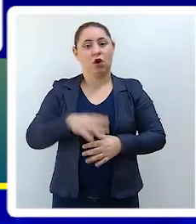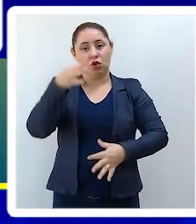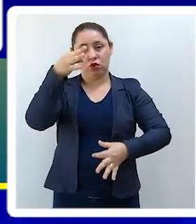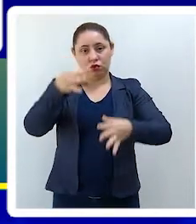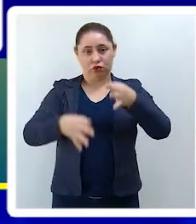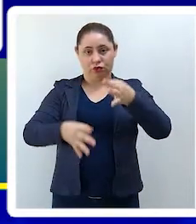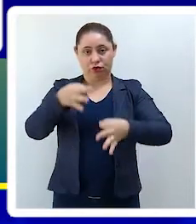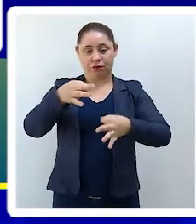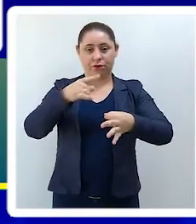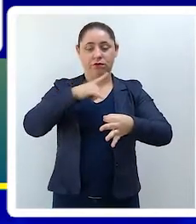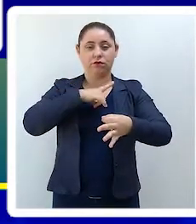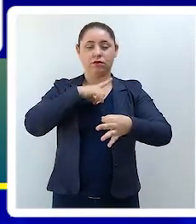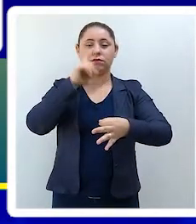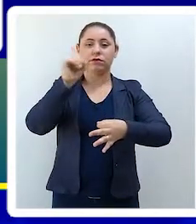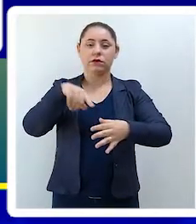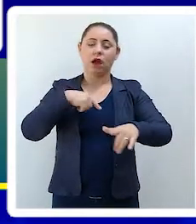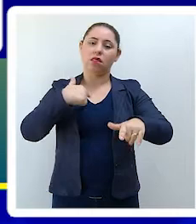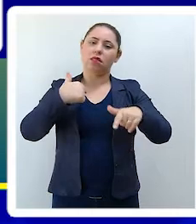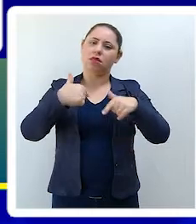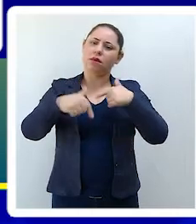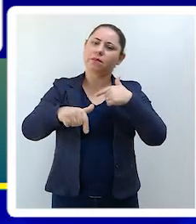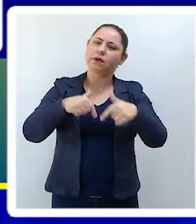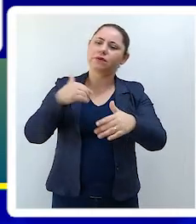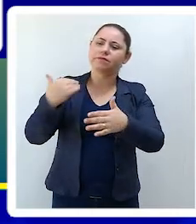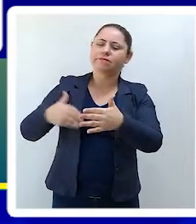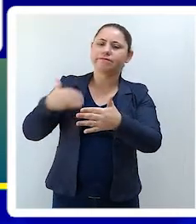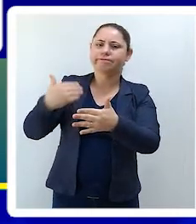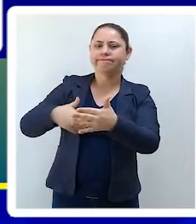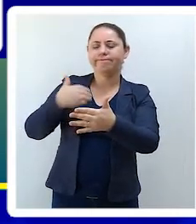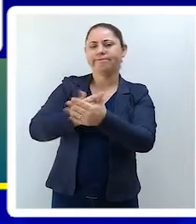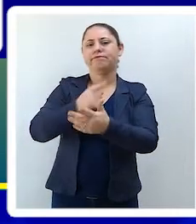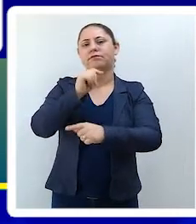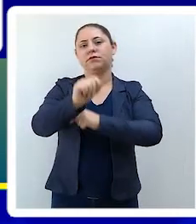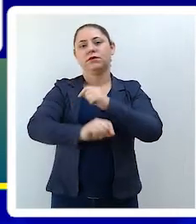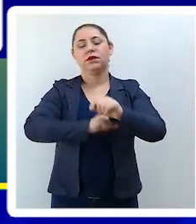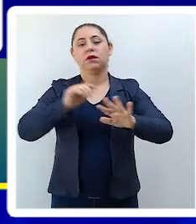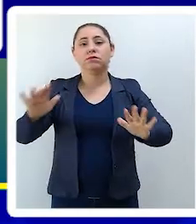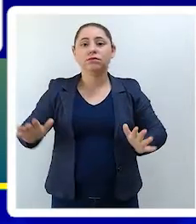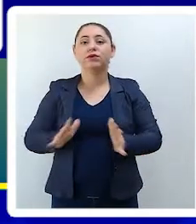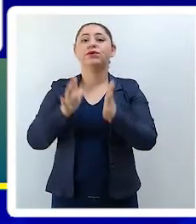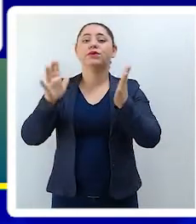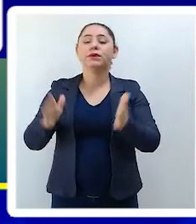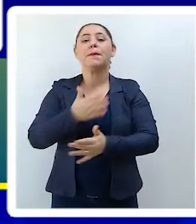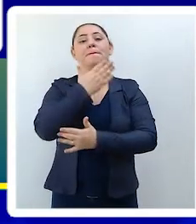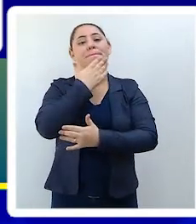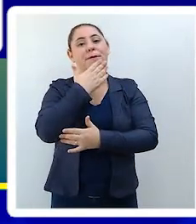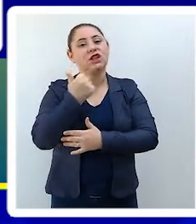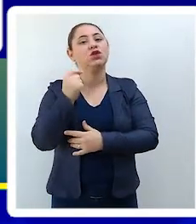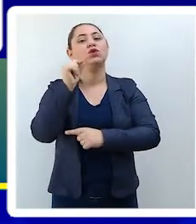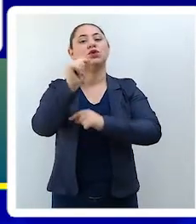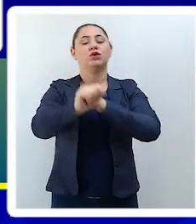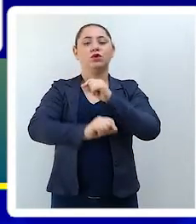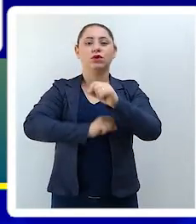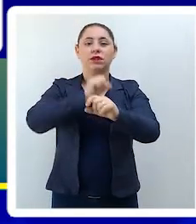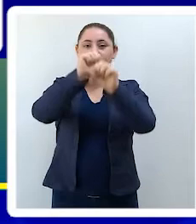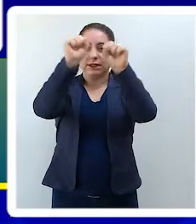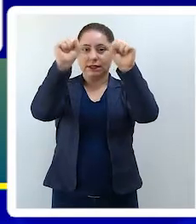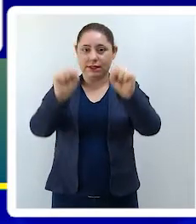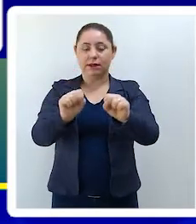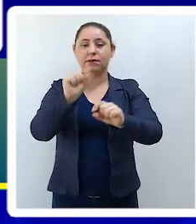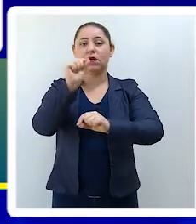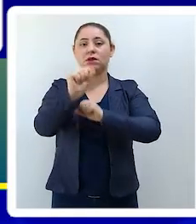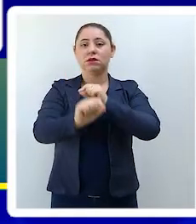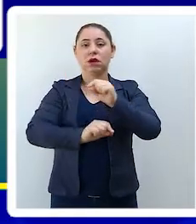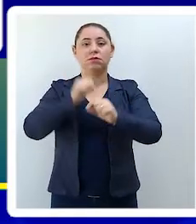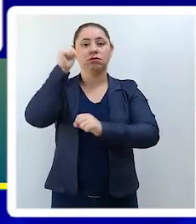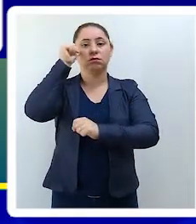o Poder Judiciário, ele tem trabalhado no sentido de promover melhorias nesse sistema, de